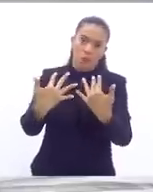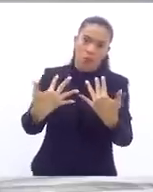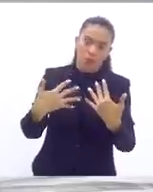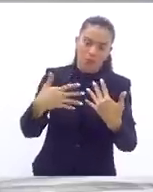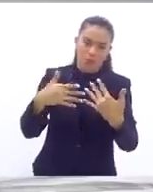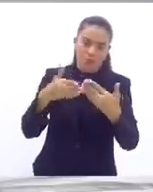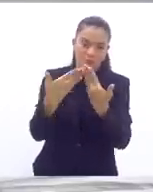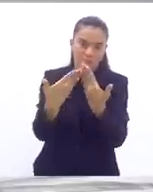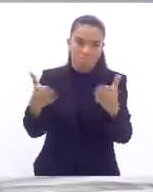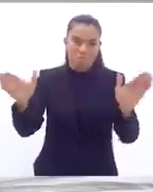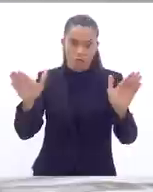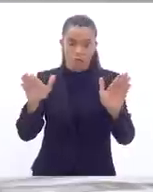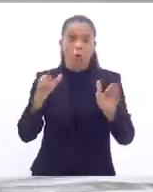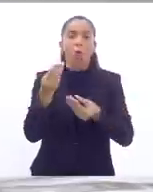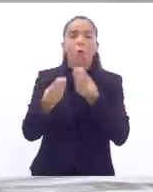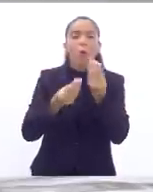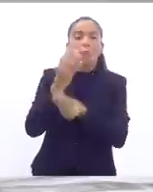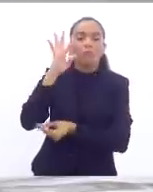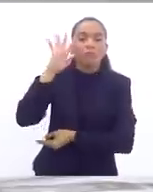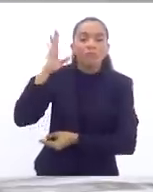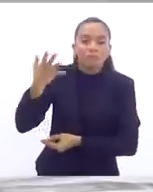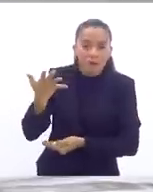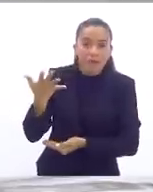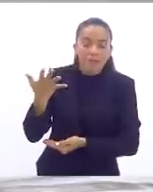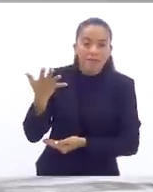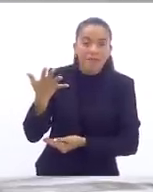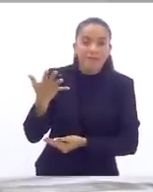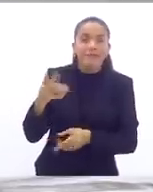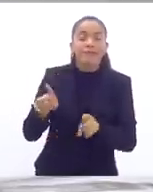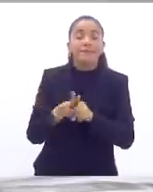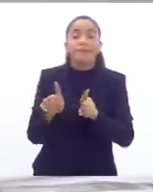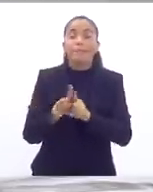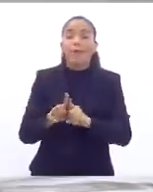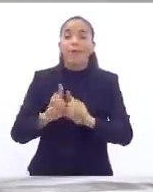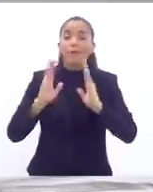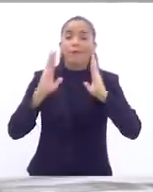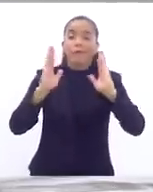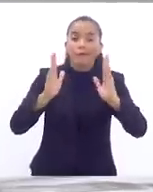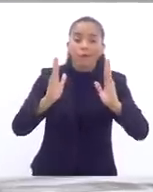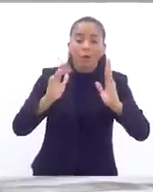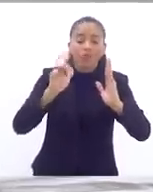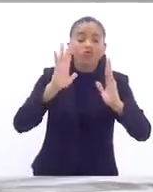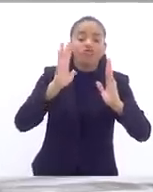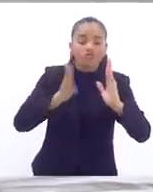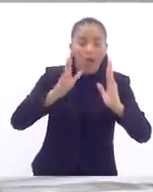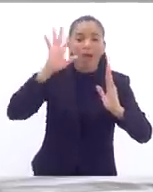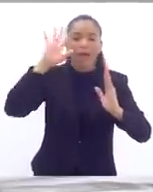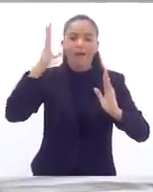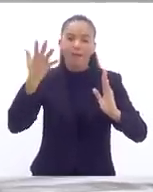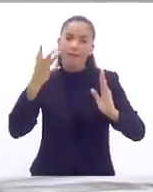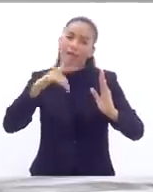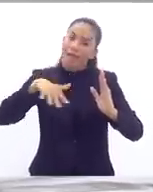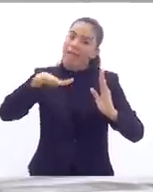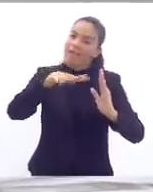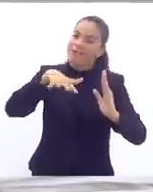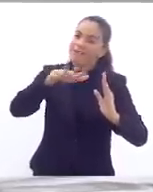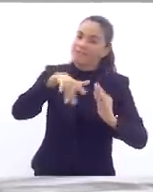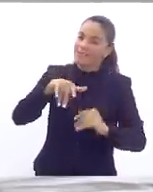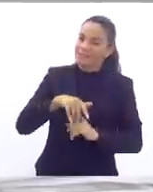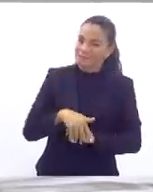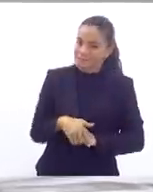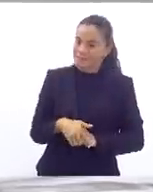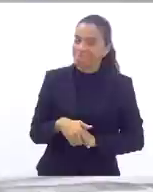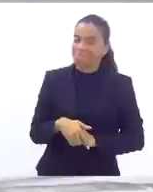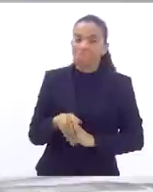como vai se resolver e quando estará resolvido essa que é a questão que